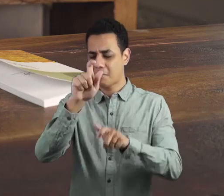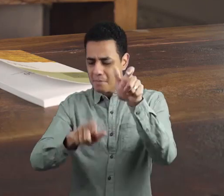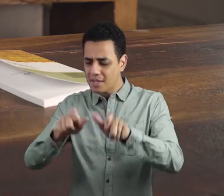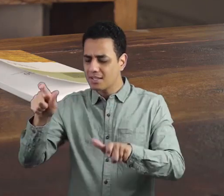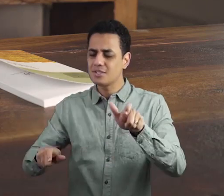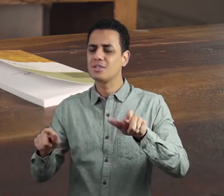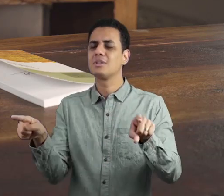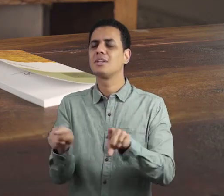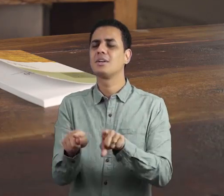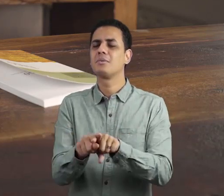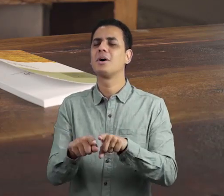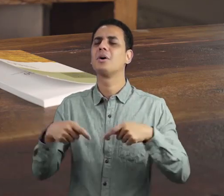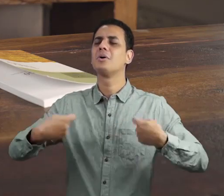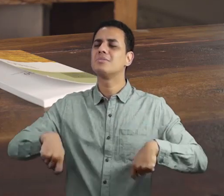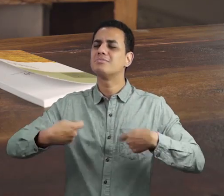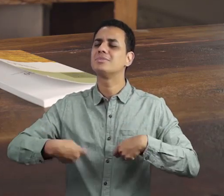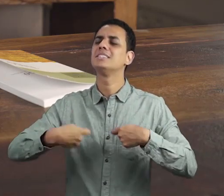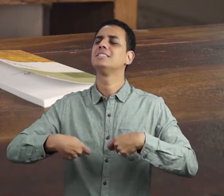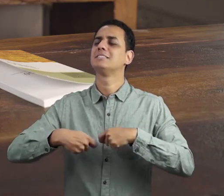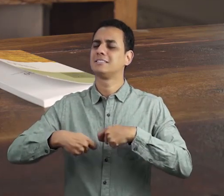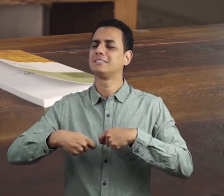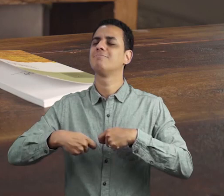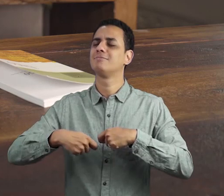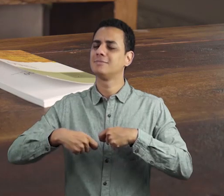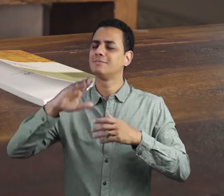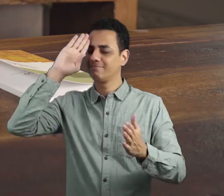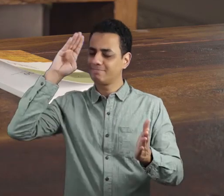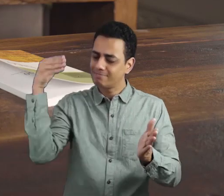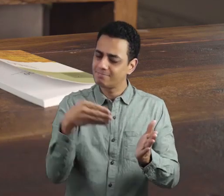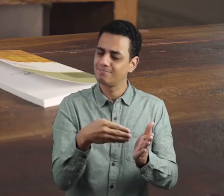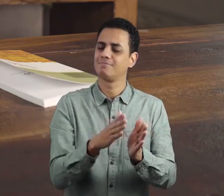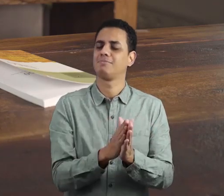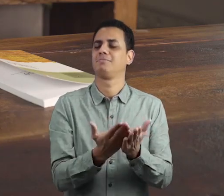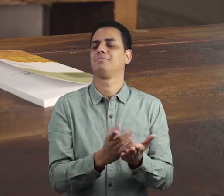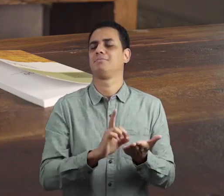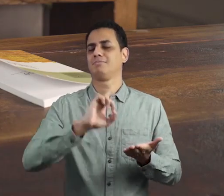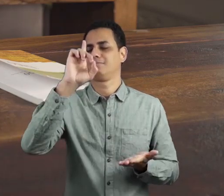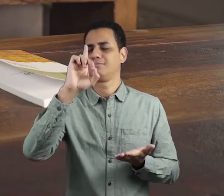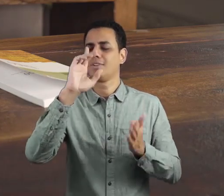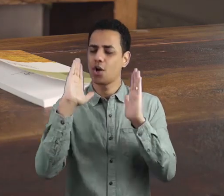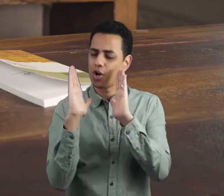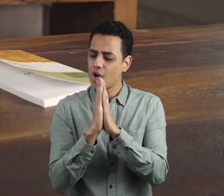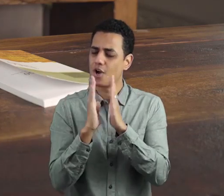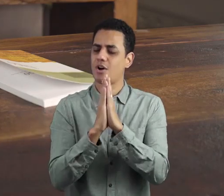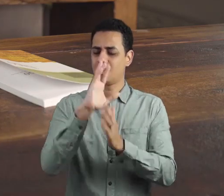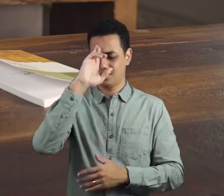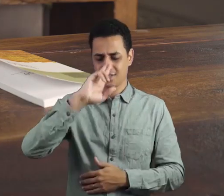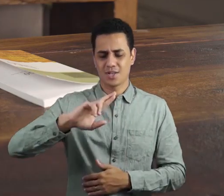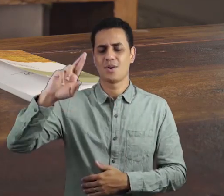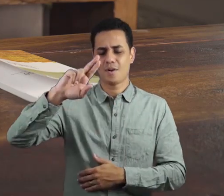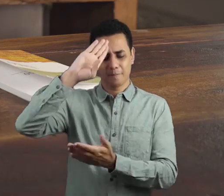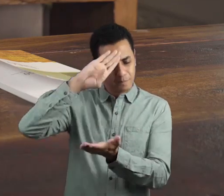lindo resultado de colhermos, de nos tornarmos verdadeiramente felizes e de experimentarmos a Tua visita cheio